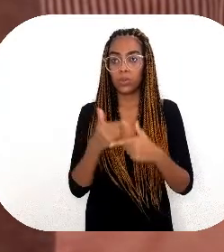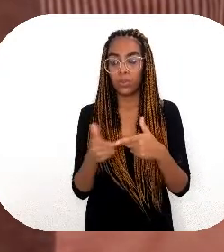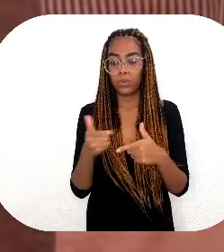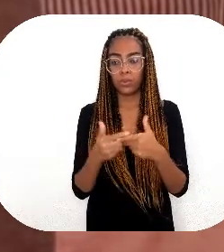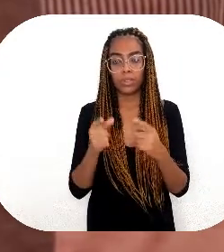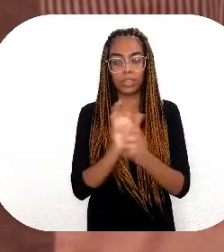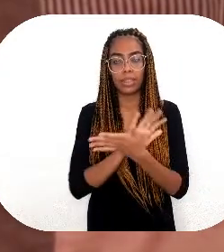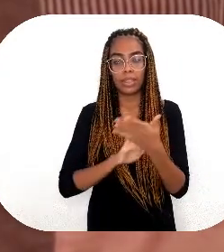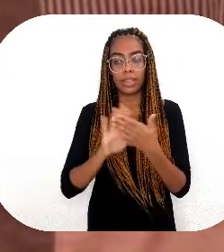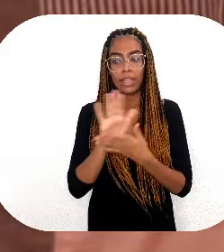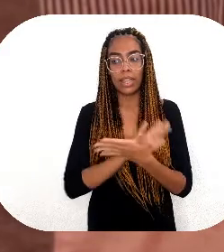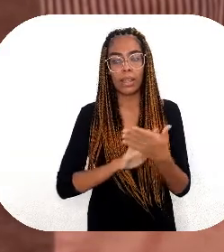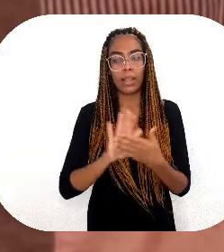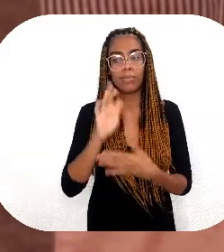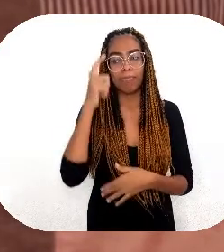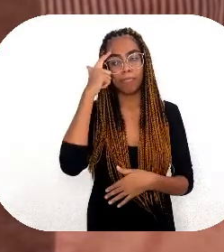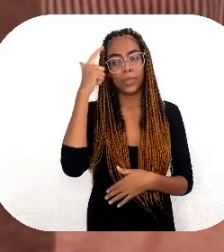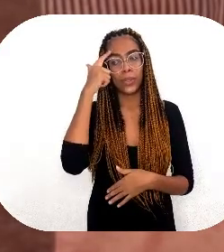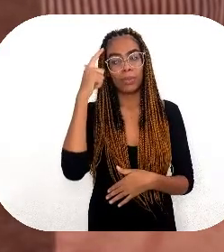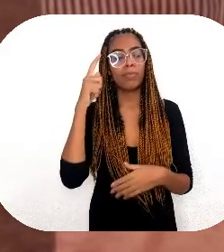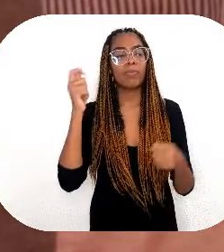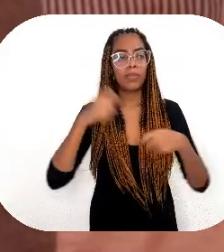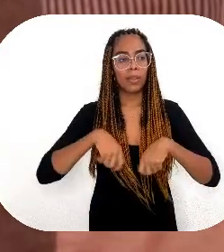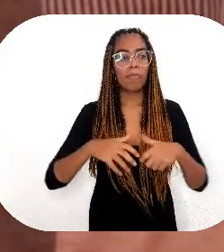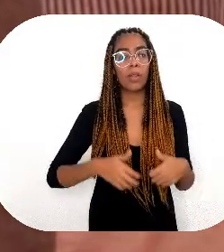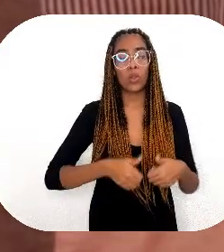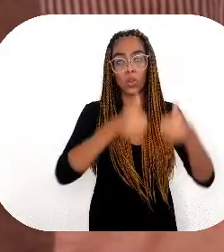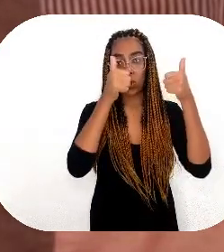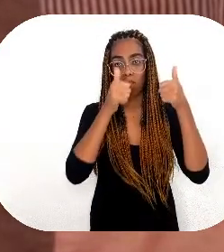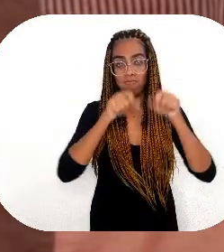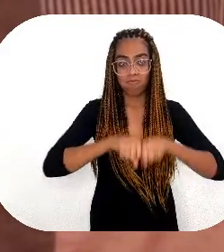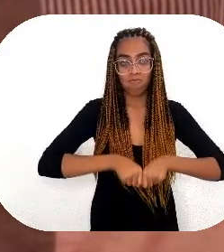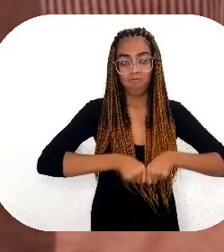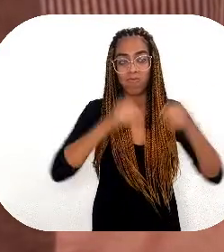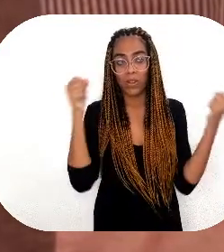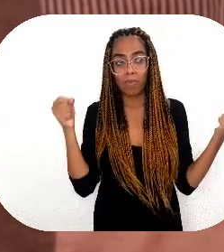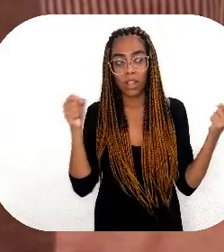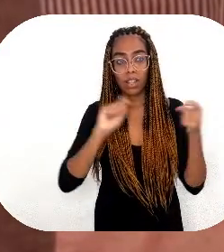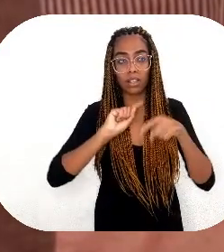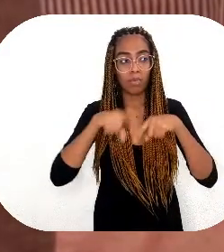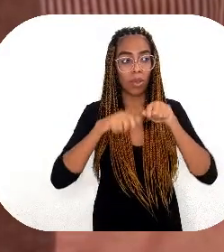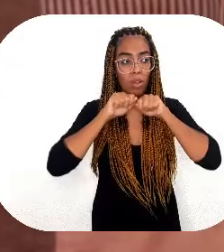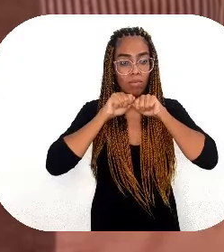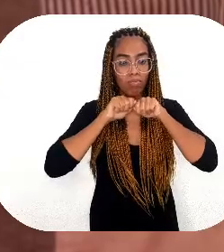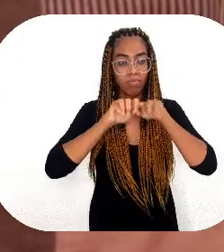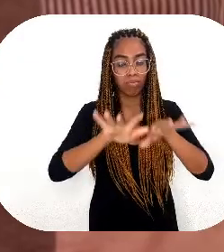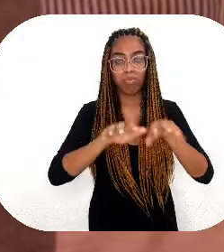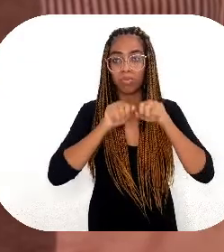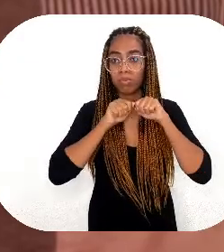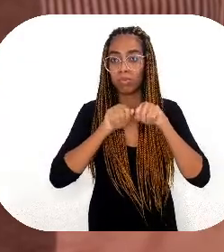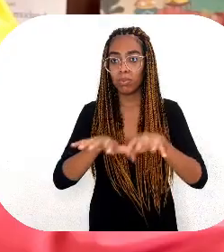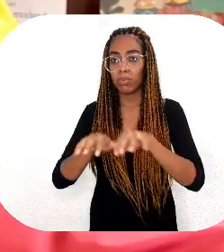a sabedoria, escondê-la e não dividir com ninguém, achou melhor quebrar a cabaça e